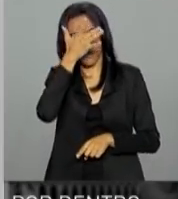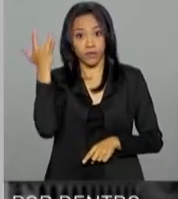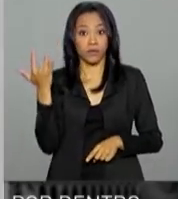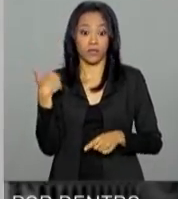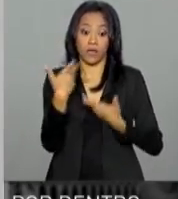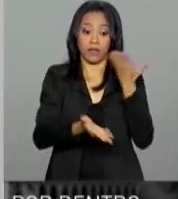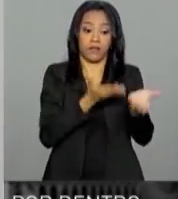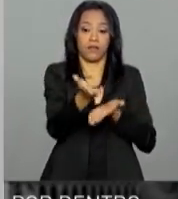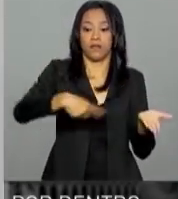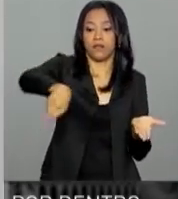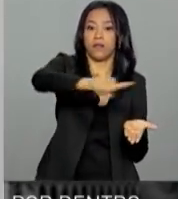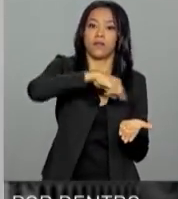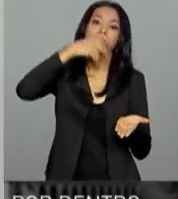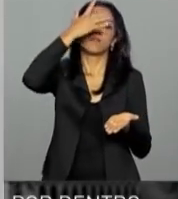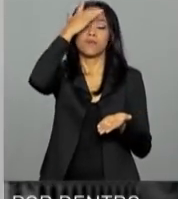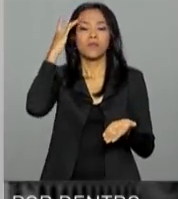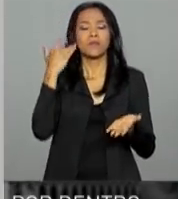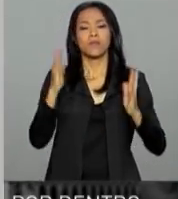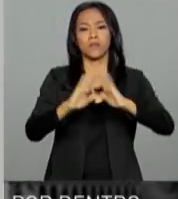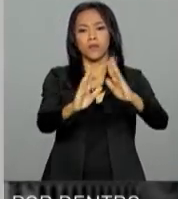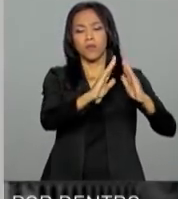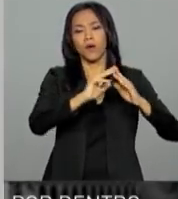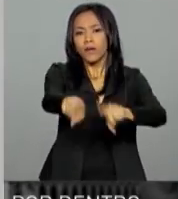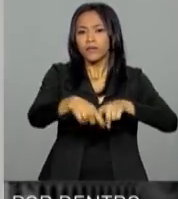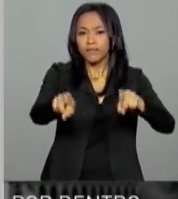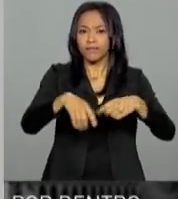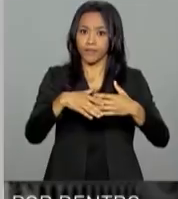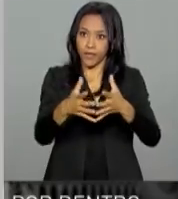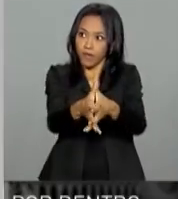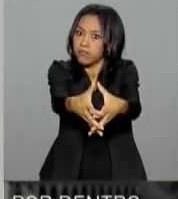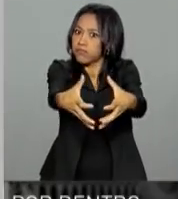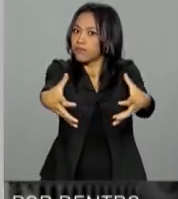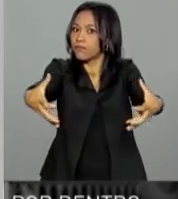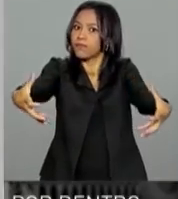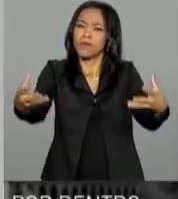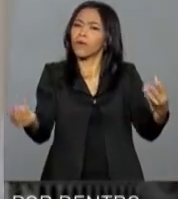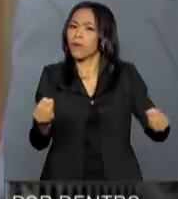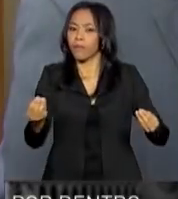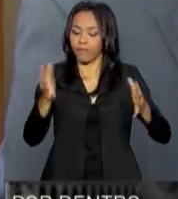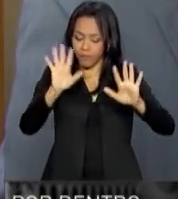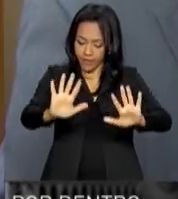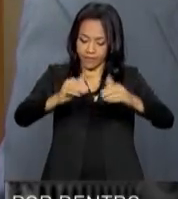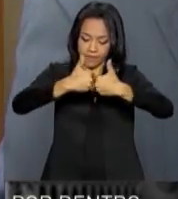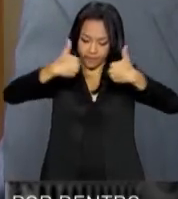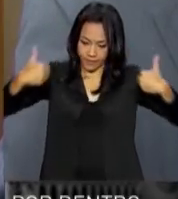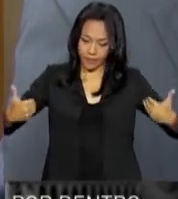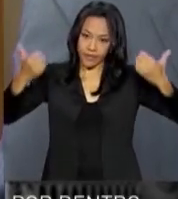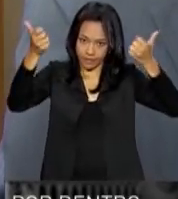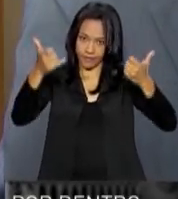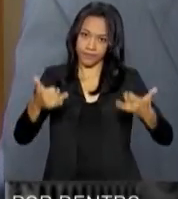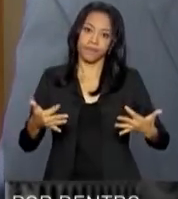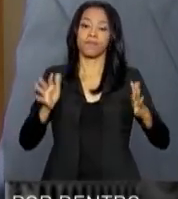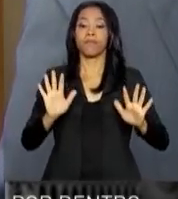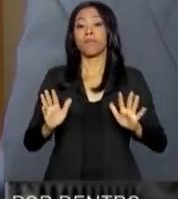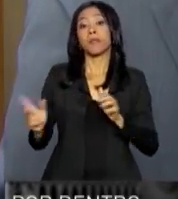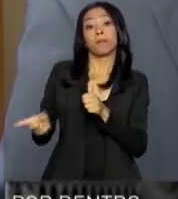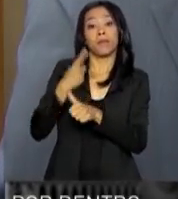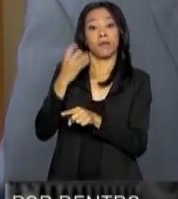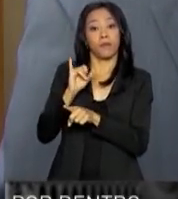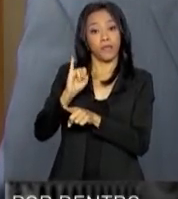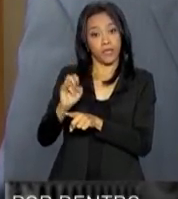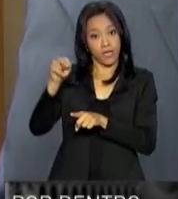essa parte da nova população que não é pequena então vamos separar em dois assuntos o primeiro do 1007 com a